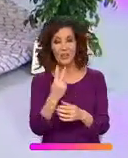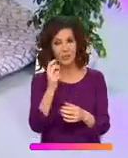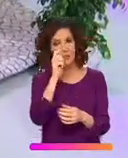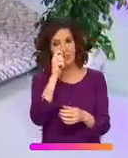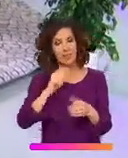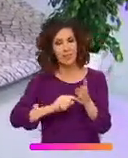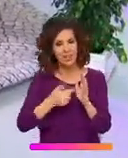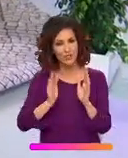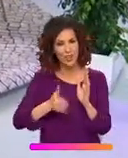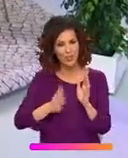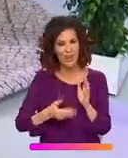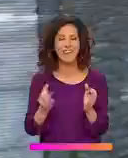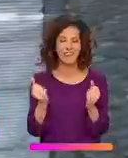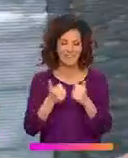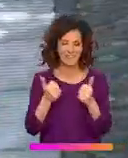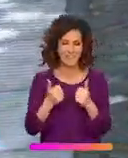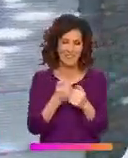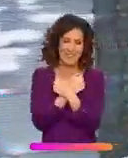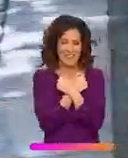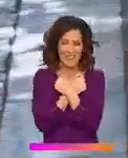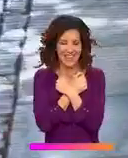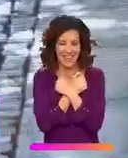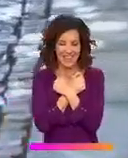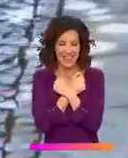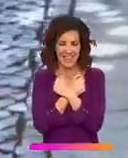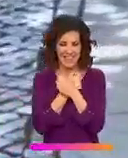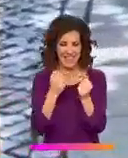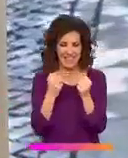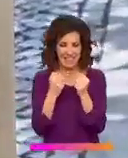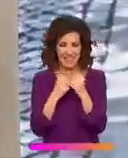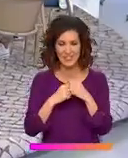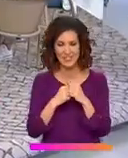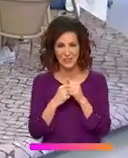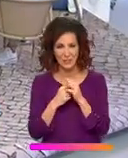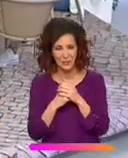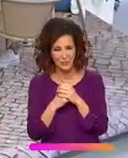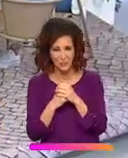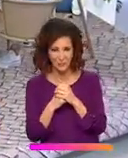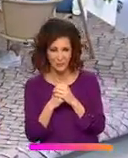não foram? Foram. Lá vai o abracinho. Opa.